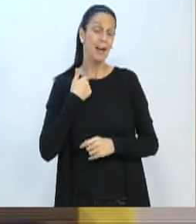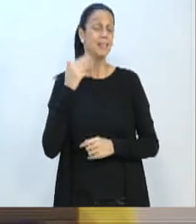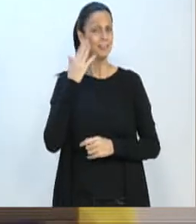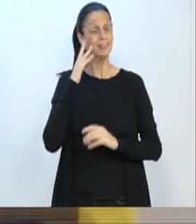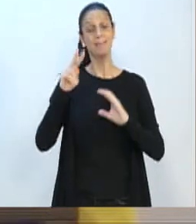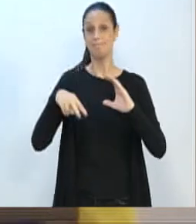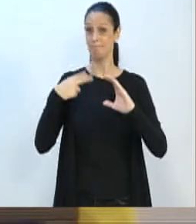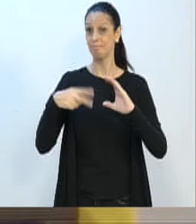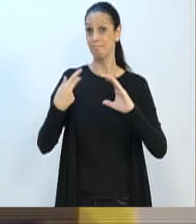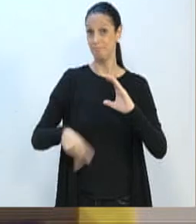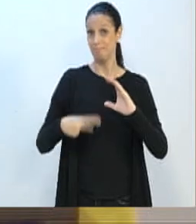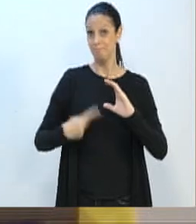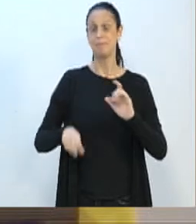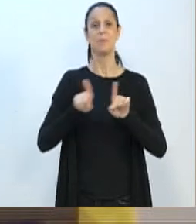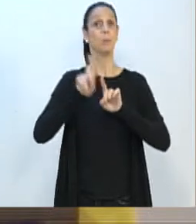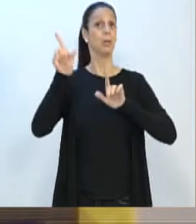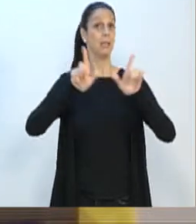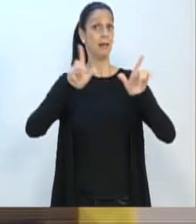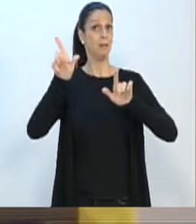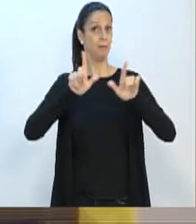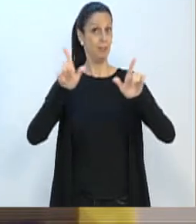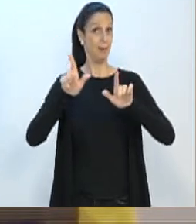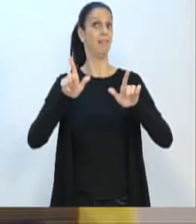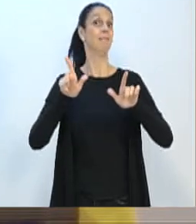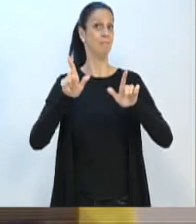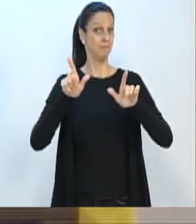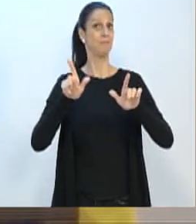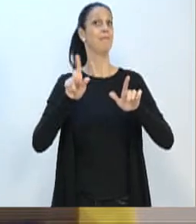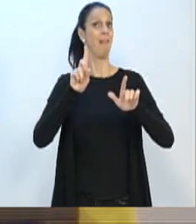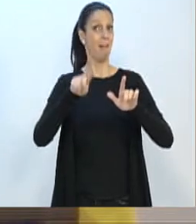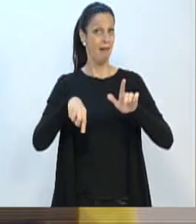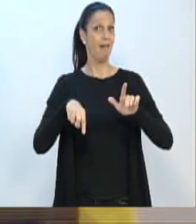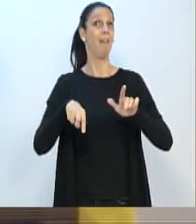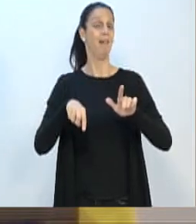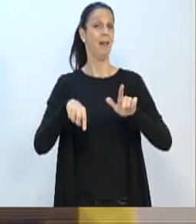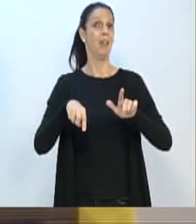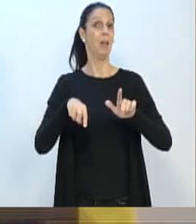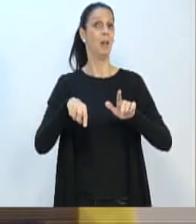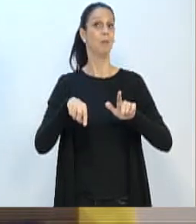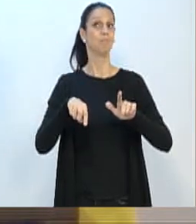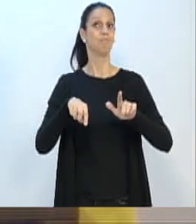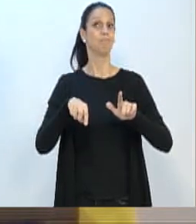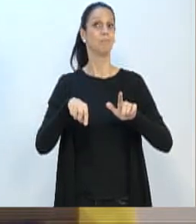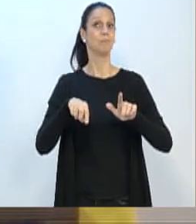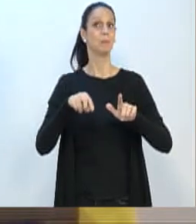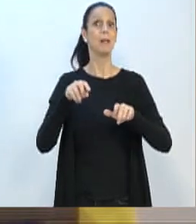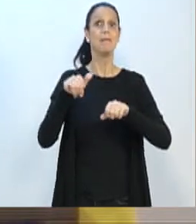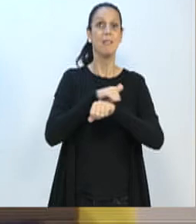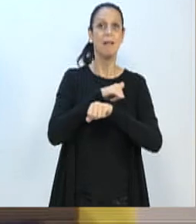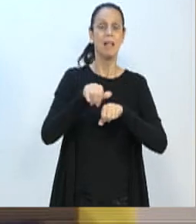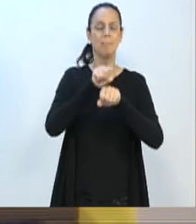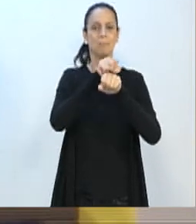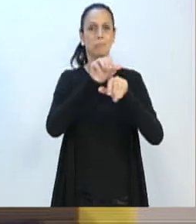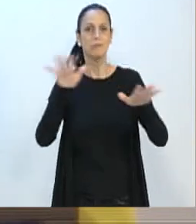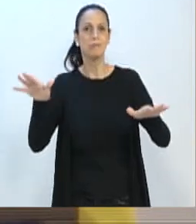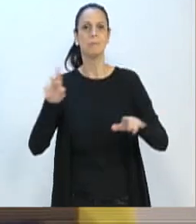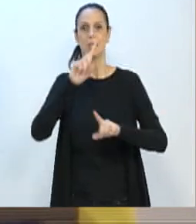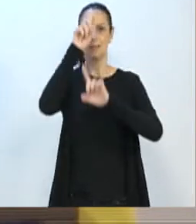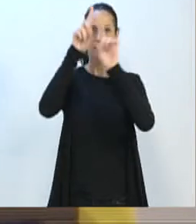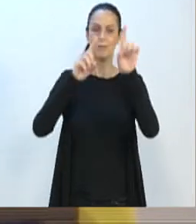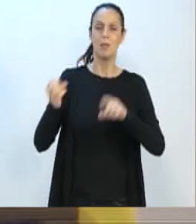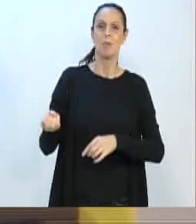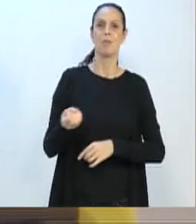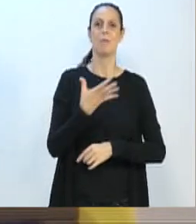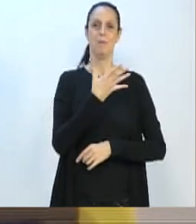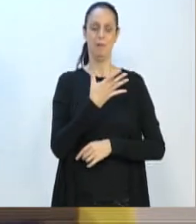né, a TV Legislativa, é um dissipador, é um disseminador de ideias novas, e